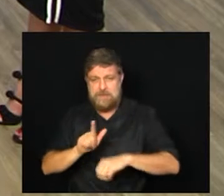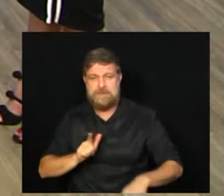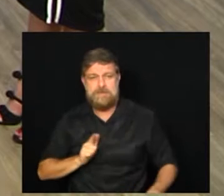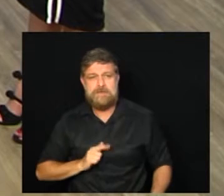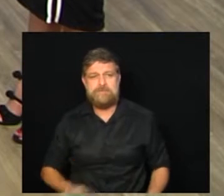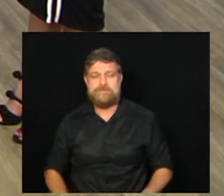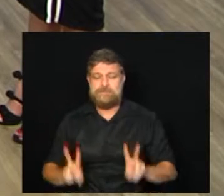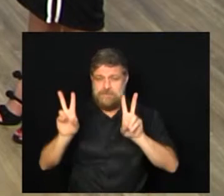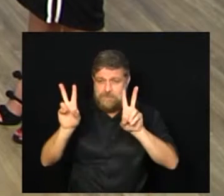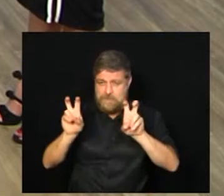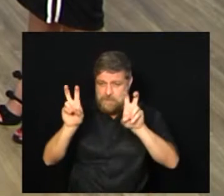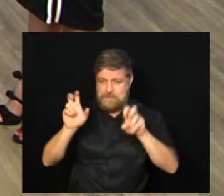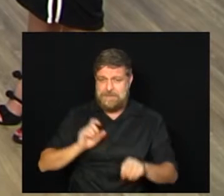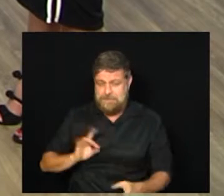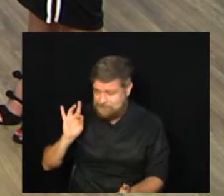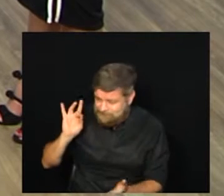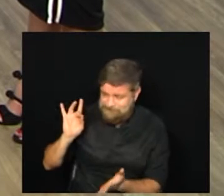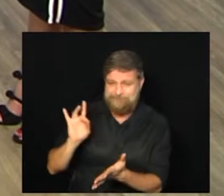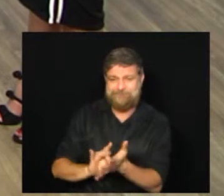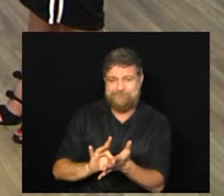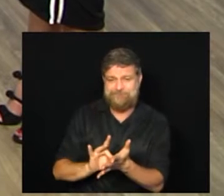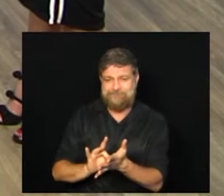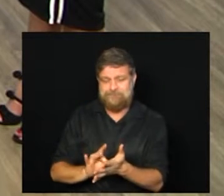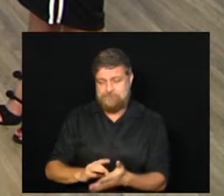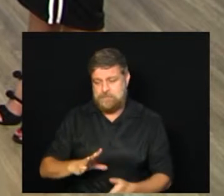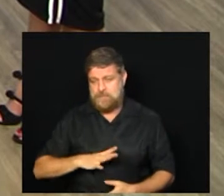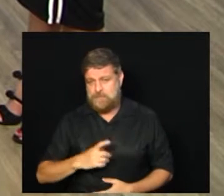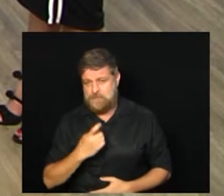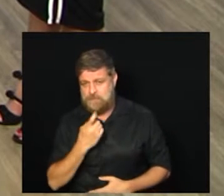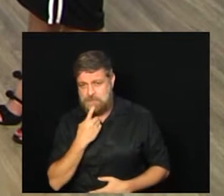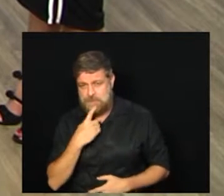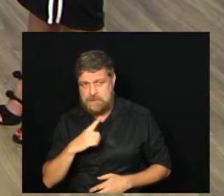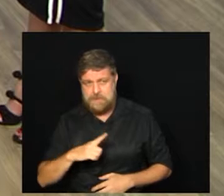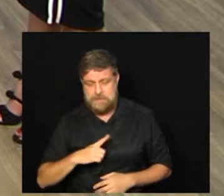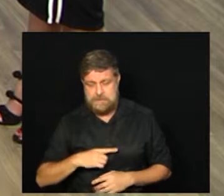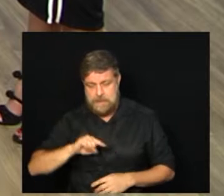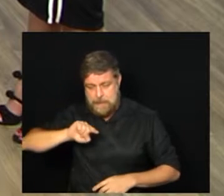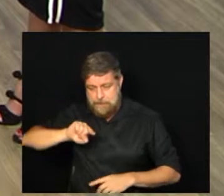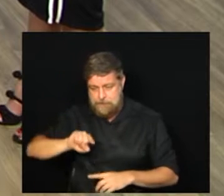relação aos casos confirmados na cidade de Campinas,